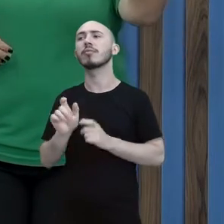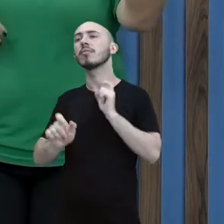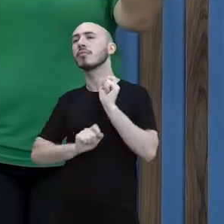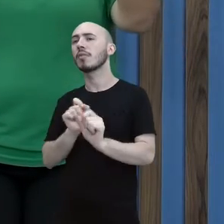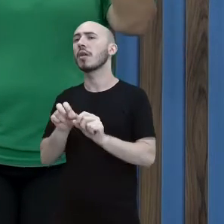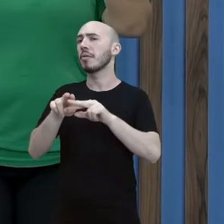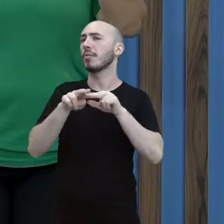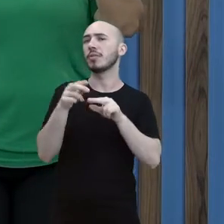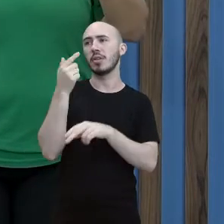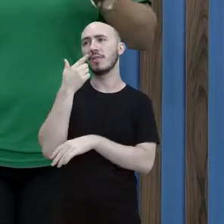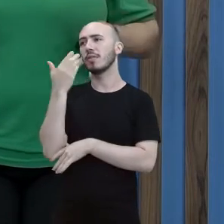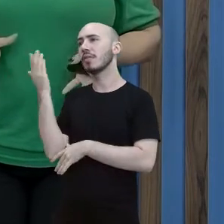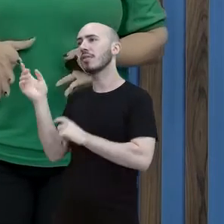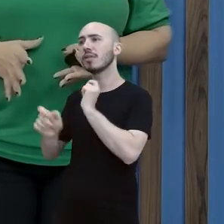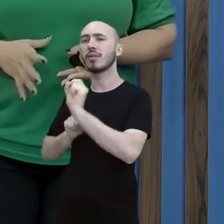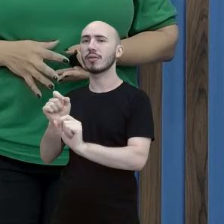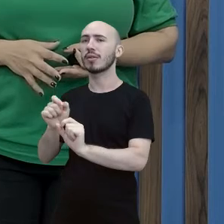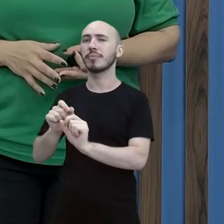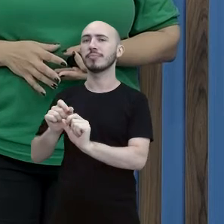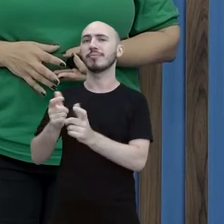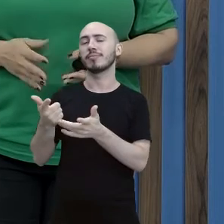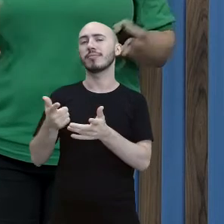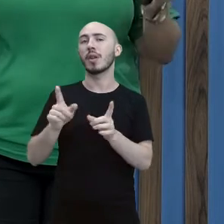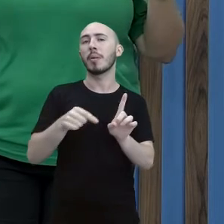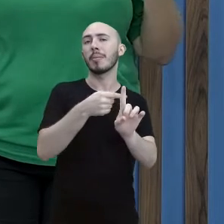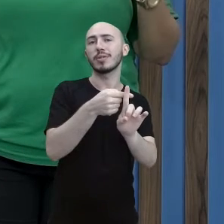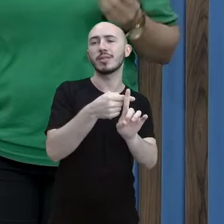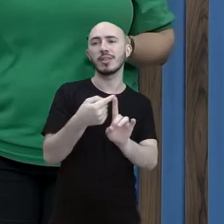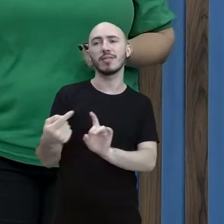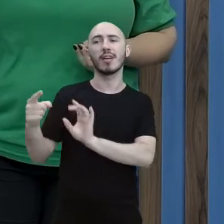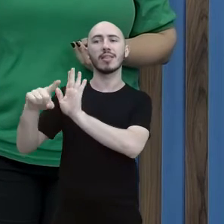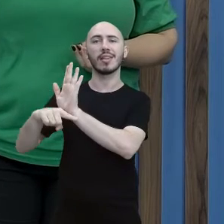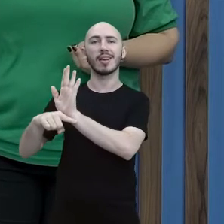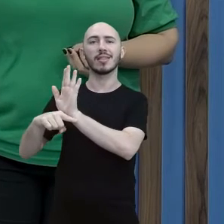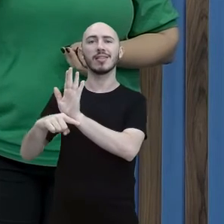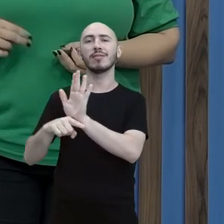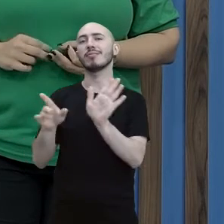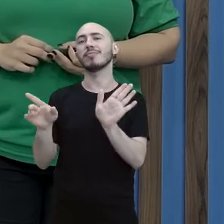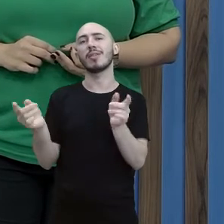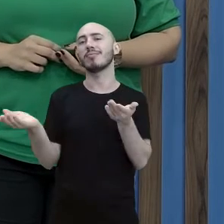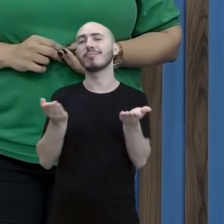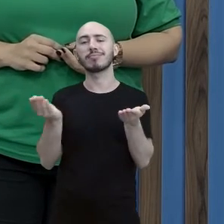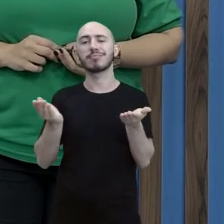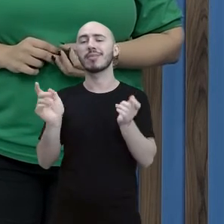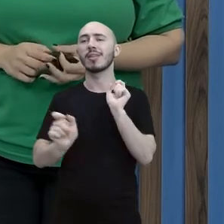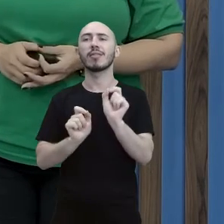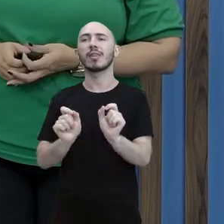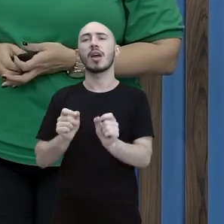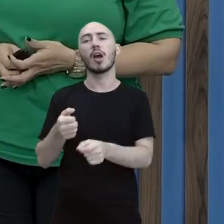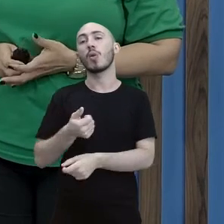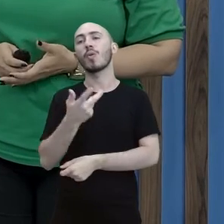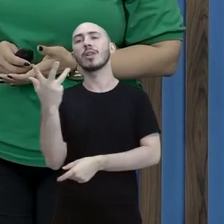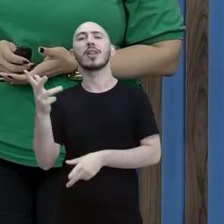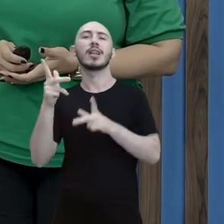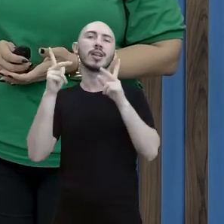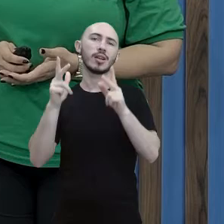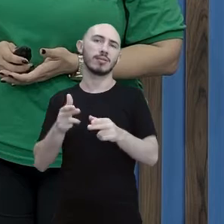o negativo vai anular aí o positivo, porque está no mesmo número, a mesma quantidade de carga, tá